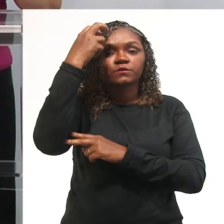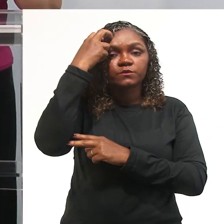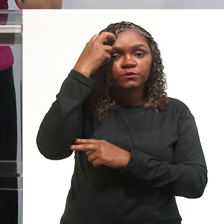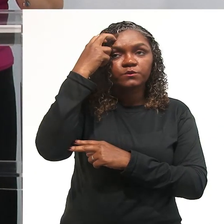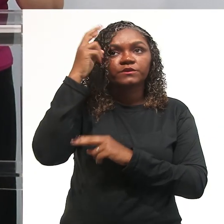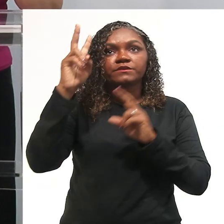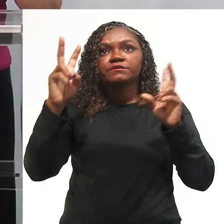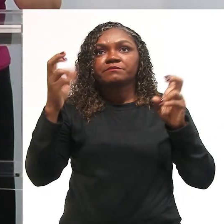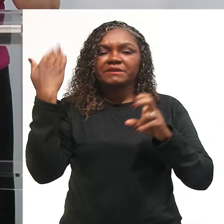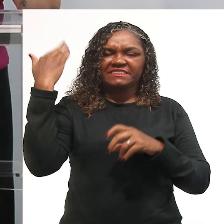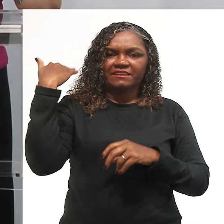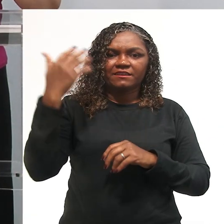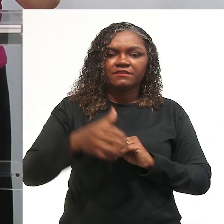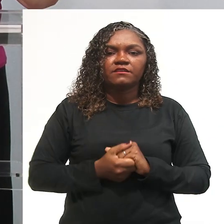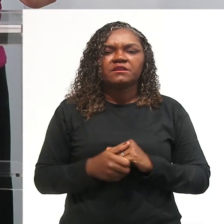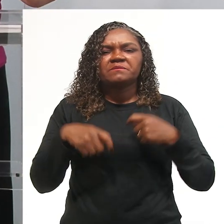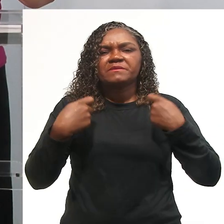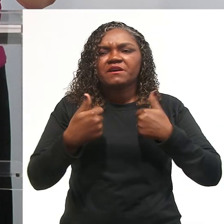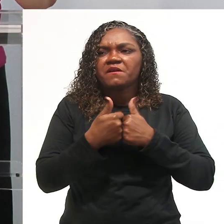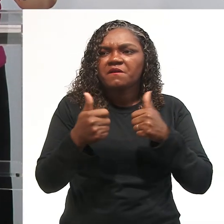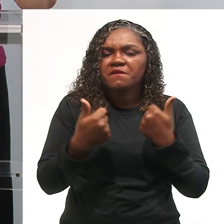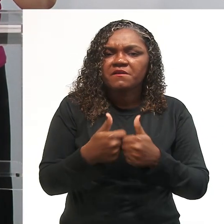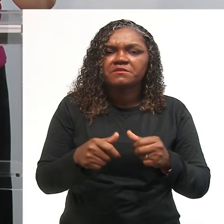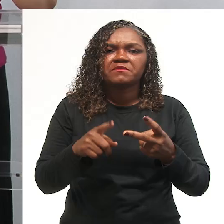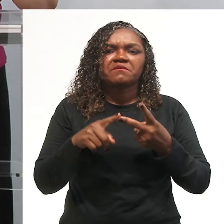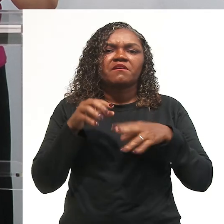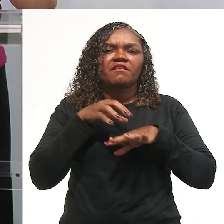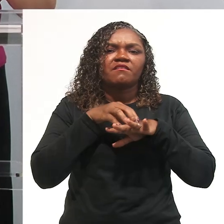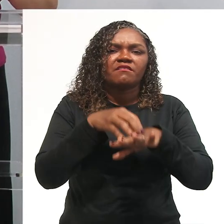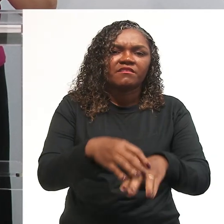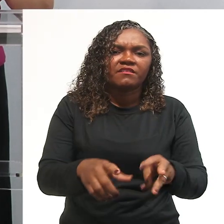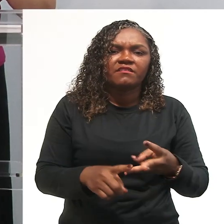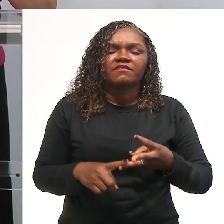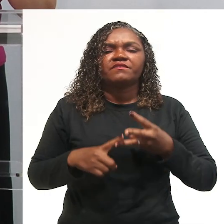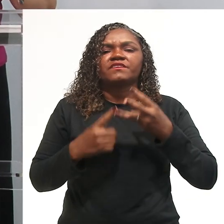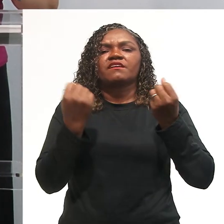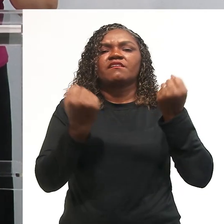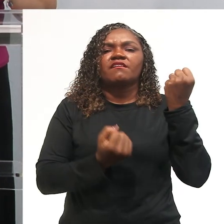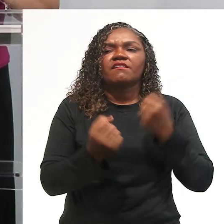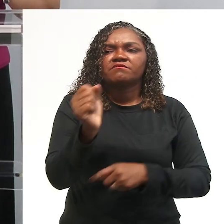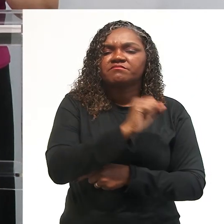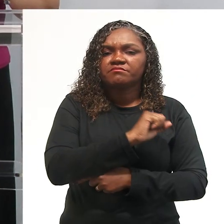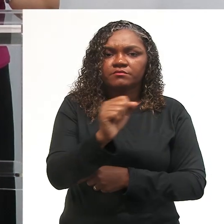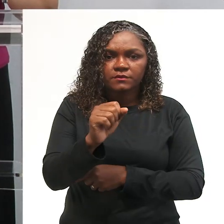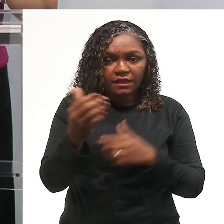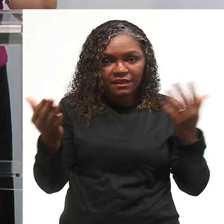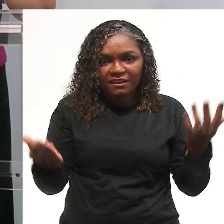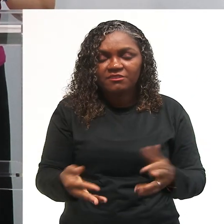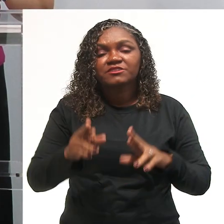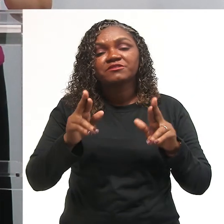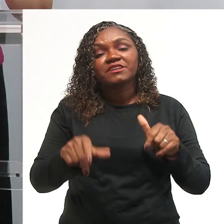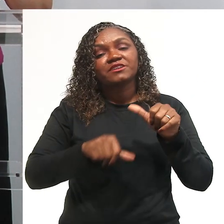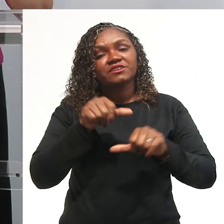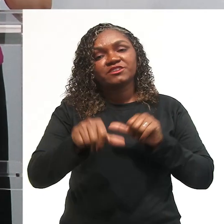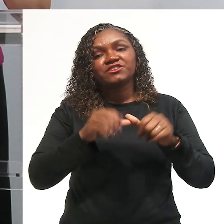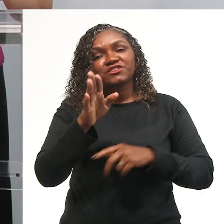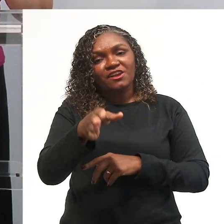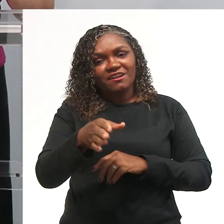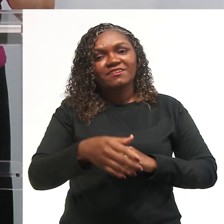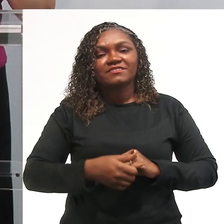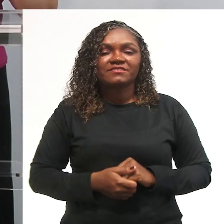ter que pegar uma condução e me deslocar para o ambiente de trabalho, isso tudo mudou. Né? Hoje em